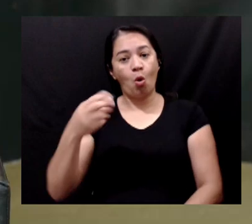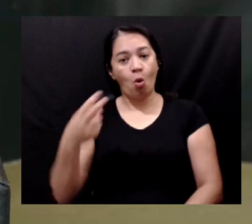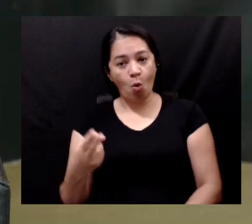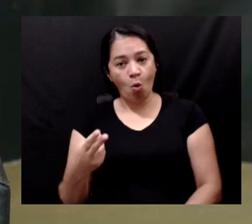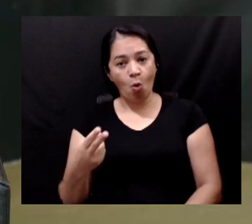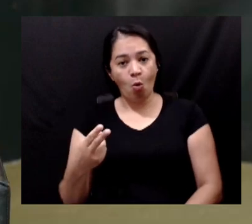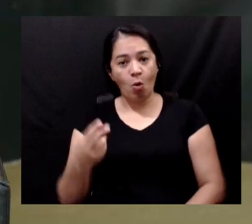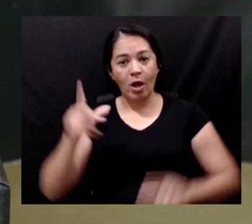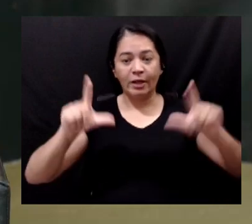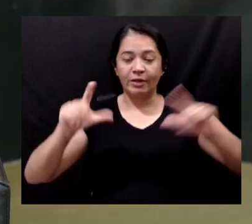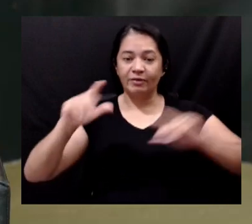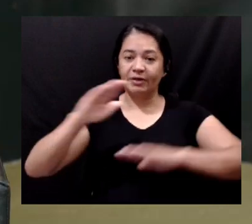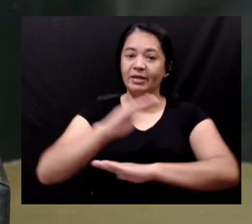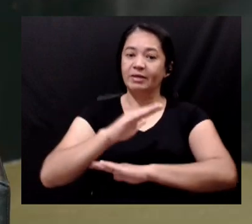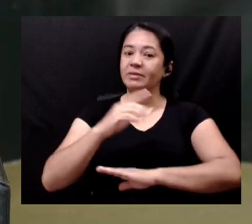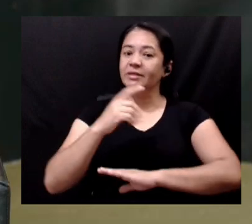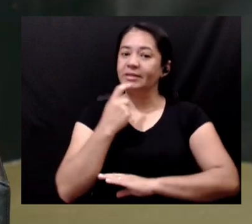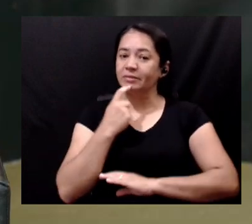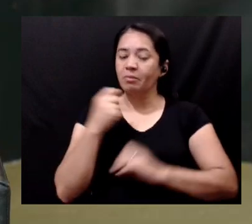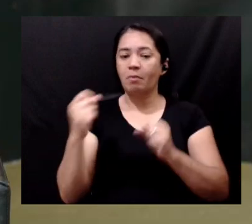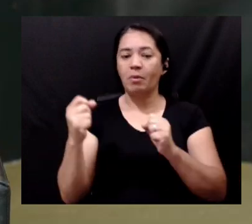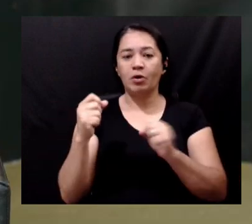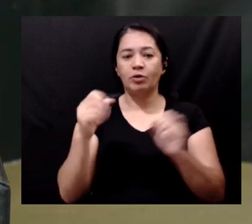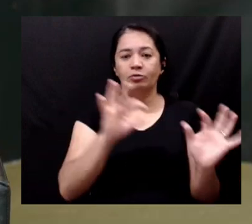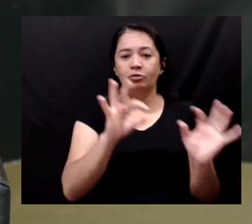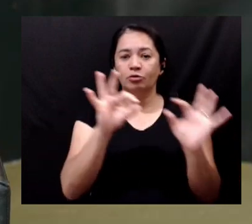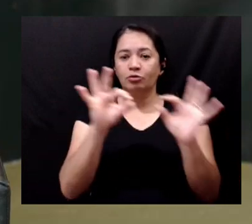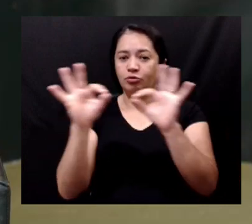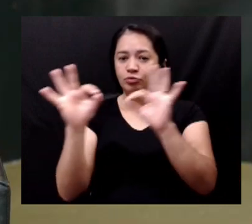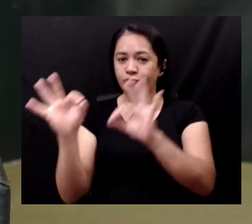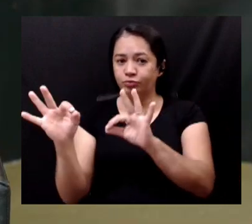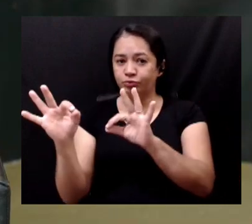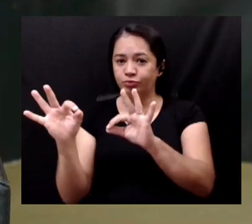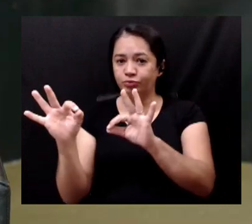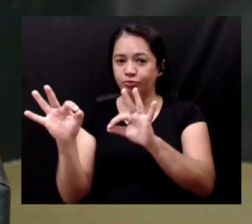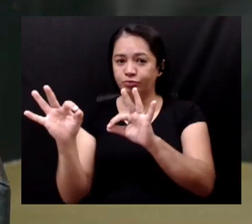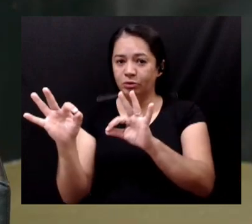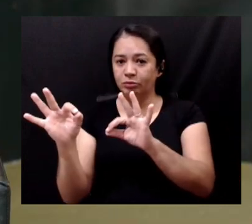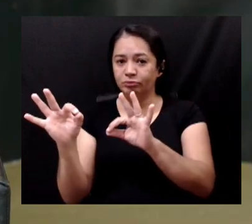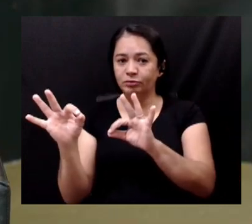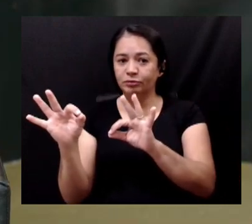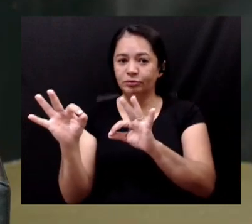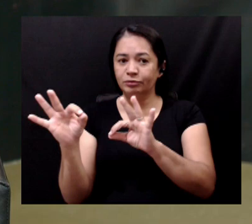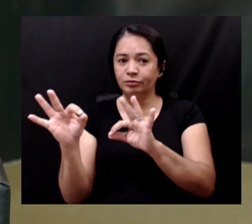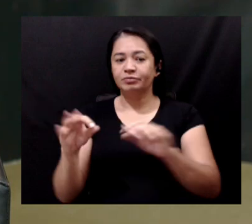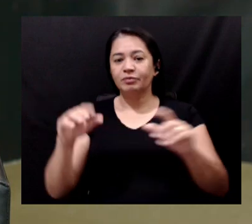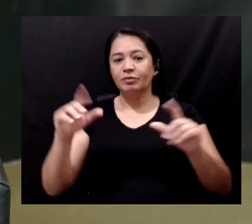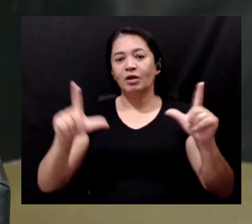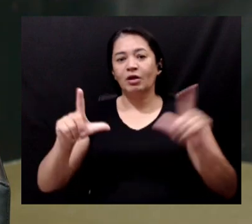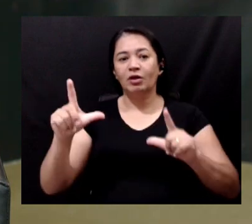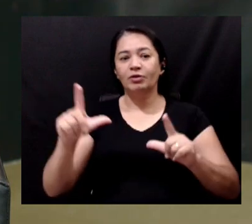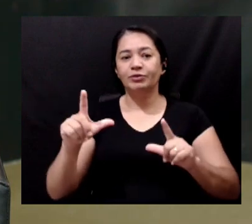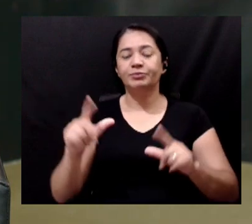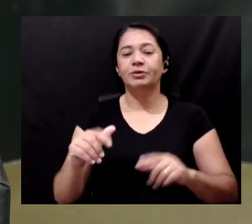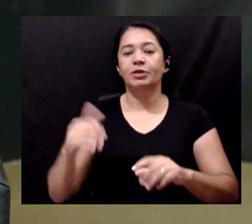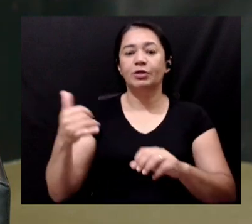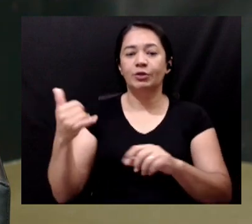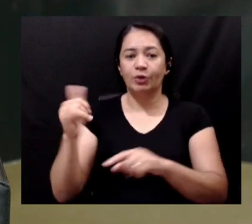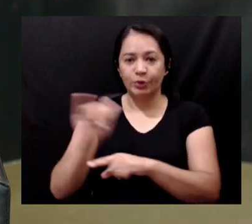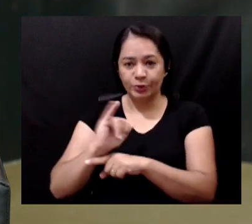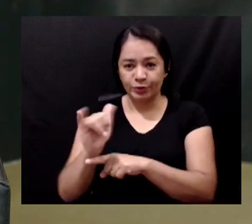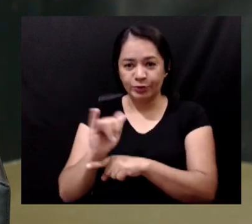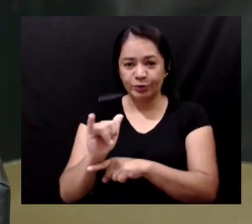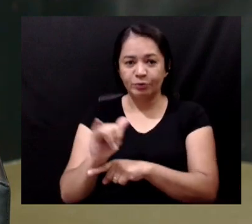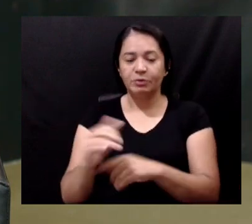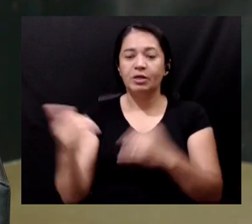pode assistir e participar também através do nosso canal da TV Câmara Campinas no YouTube. Informações ok, vamos